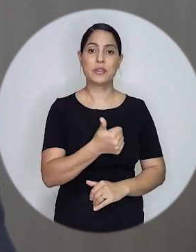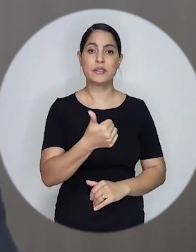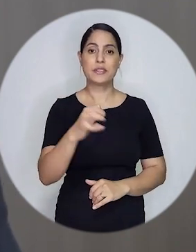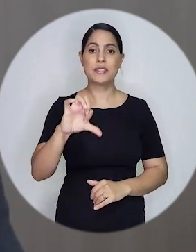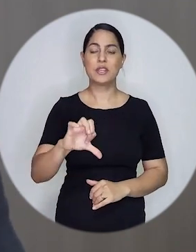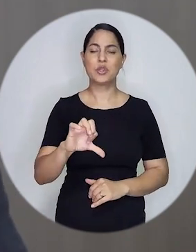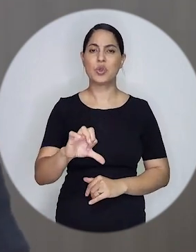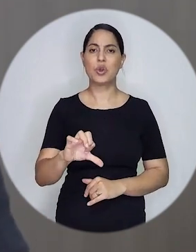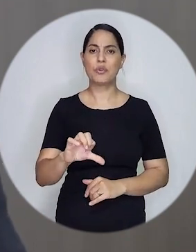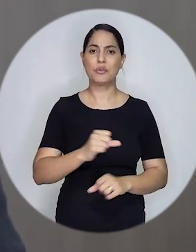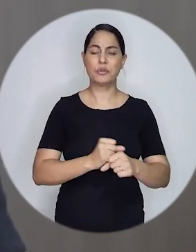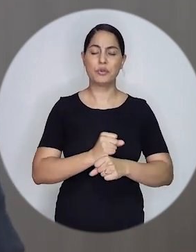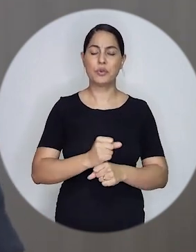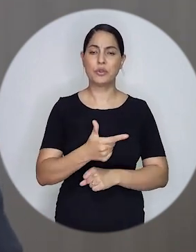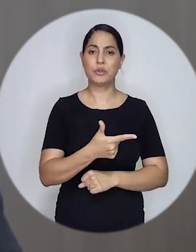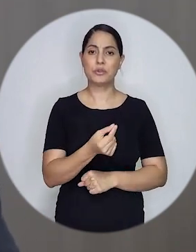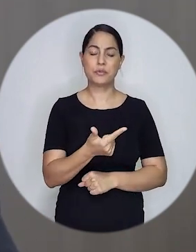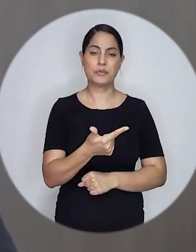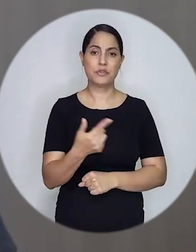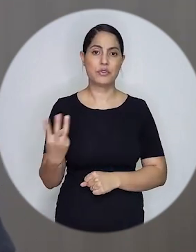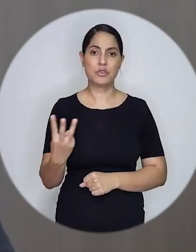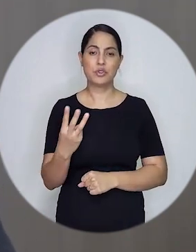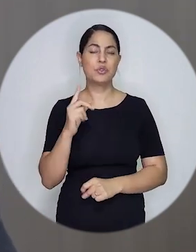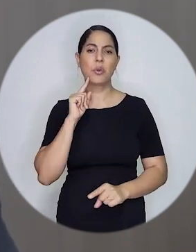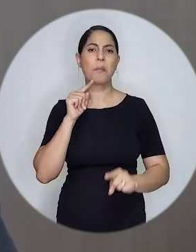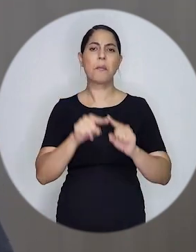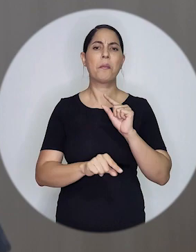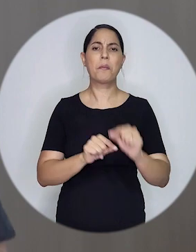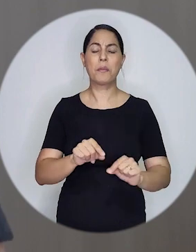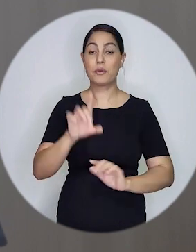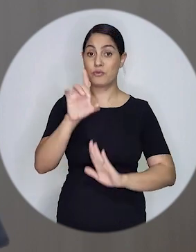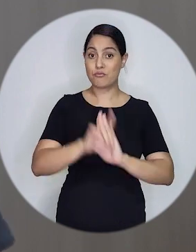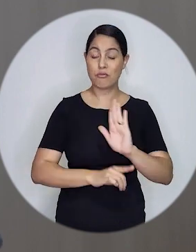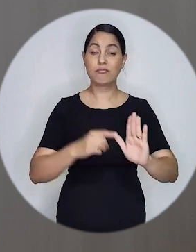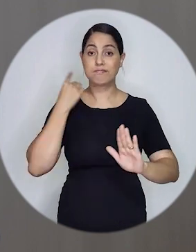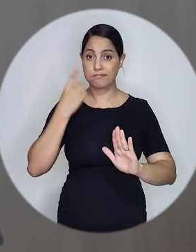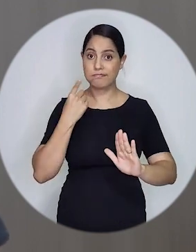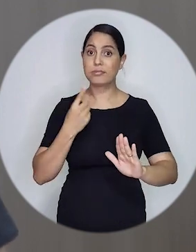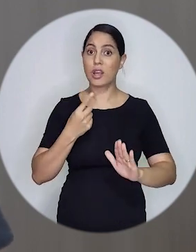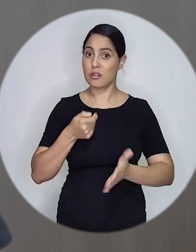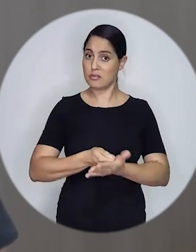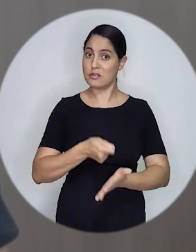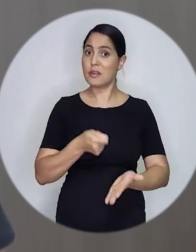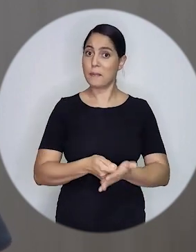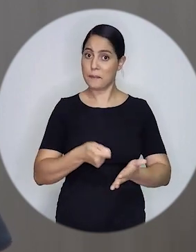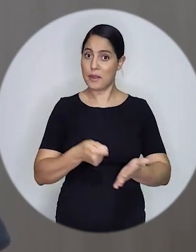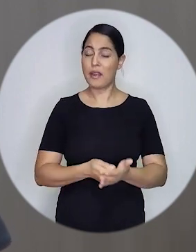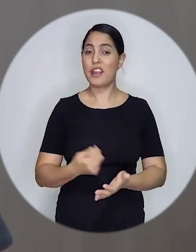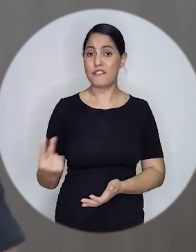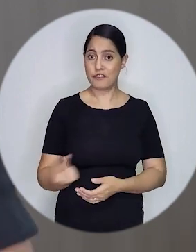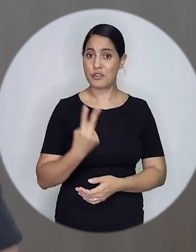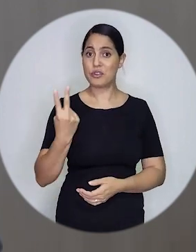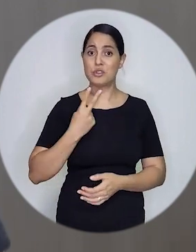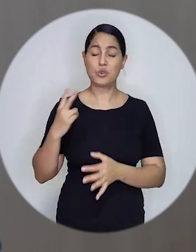Conselho Federal publicou o provimento 219 de 2023, que disciplina o funcionamento do Sistema Nacional de Defesa das